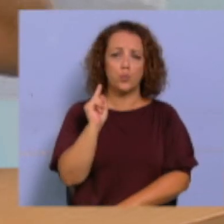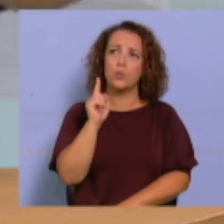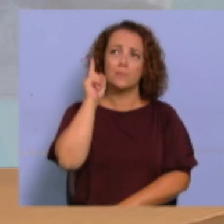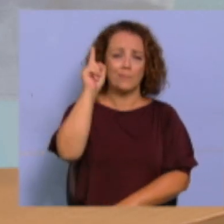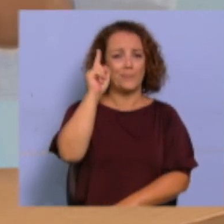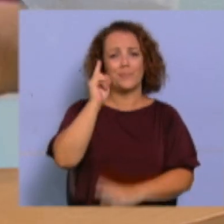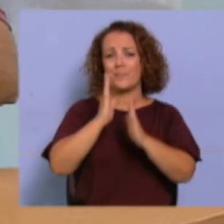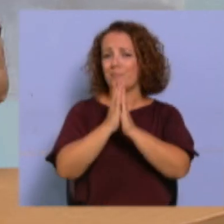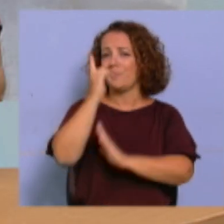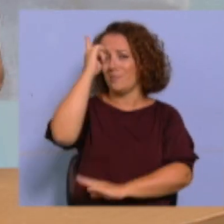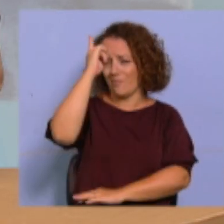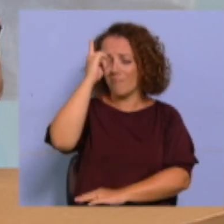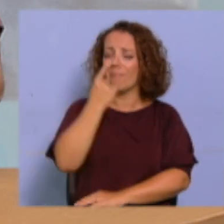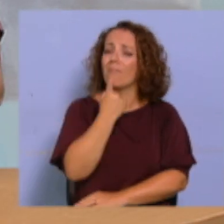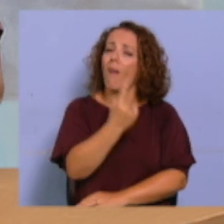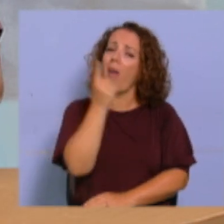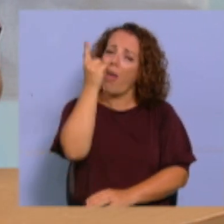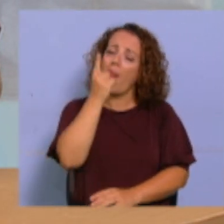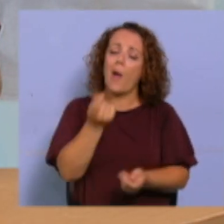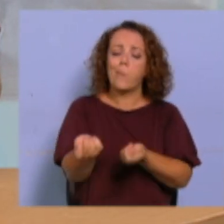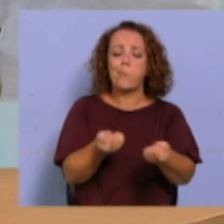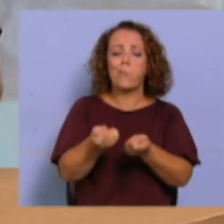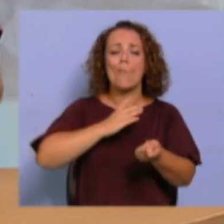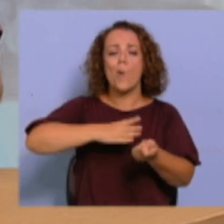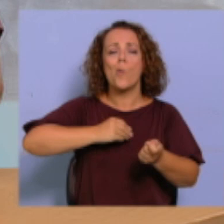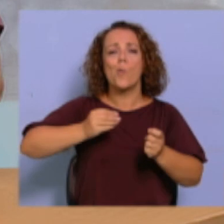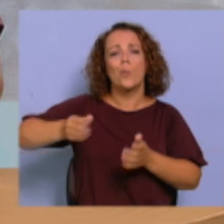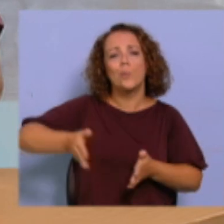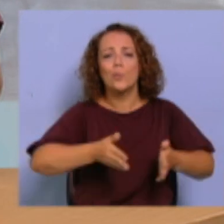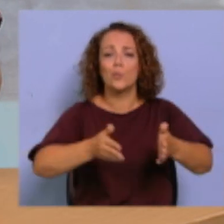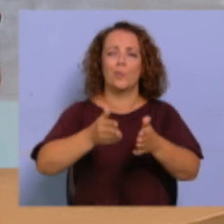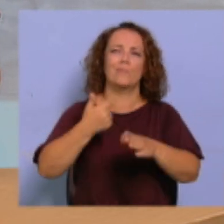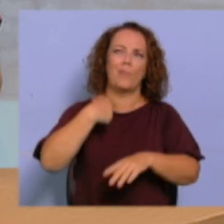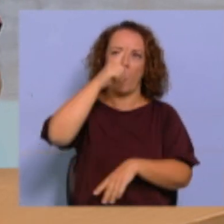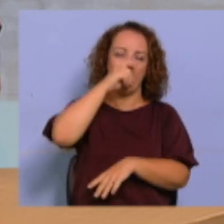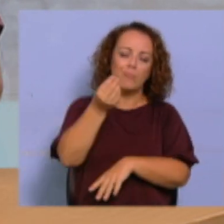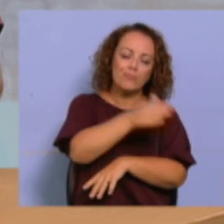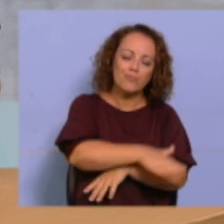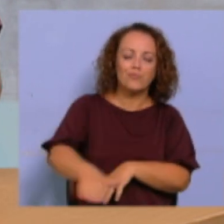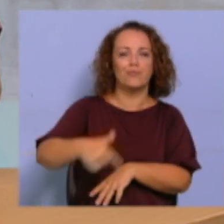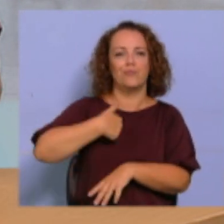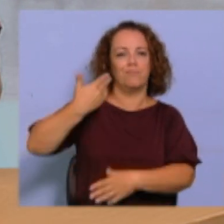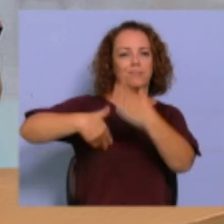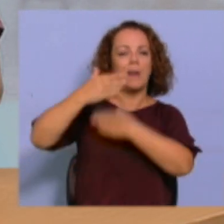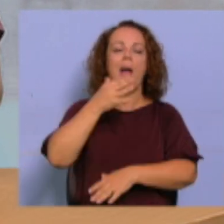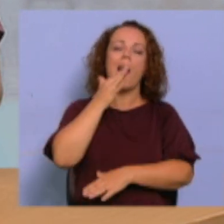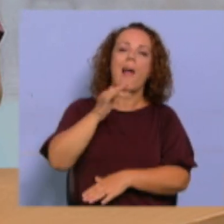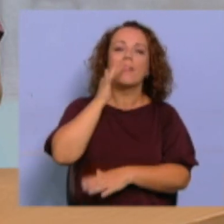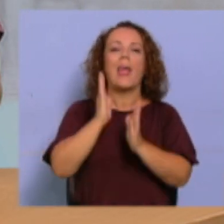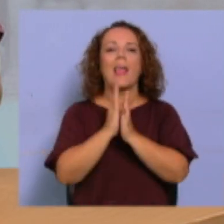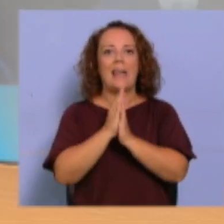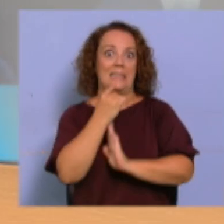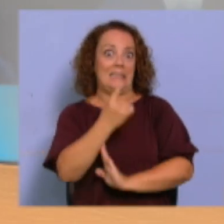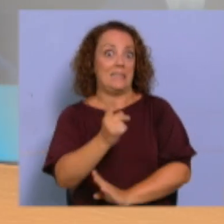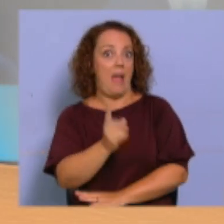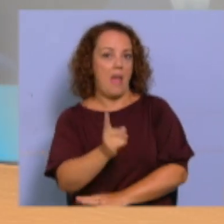deste mundo, como dizia um cântico muito antigo, quando eu era pequeno, um cântico de igreja, e ter paciência. Quer dizer, mas para esperar o quê?